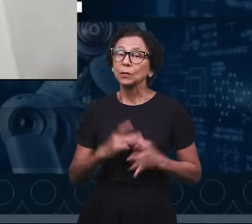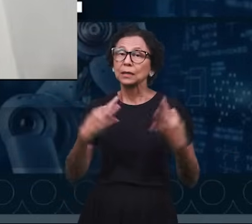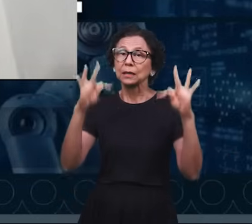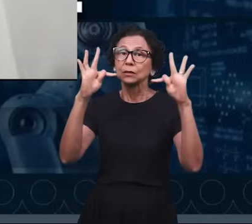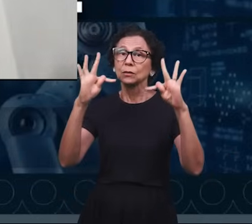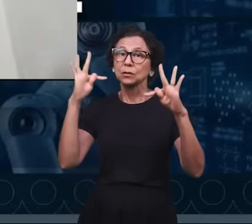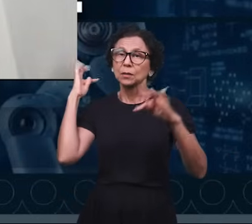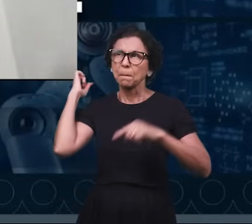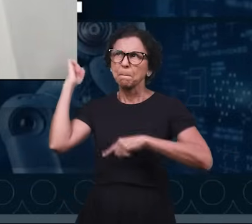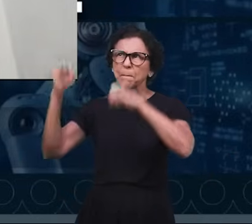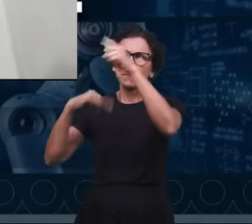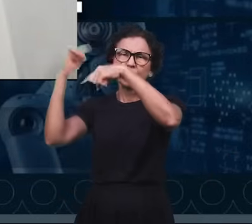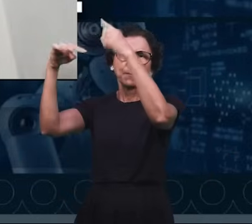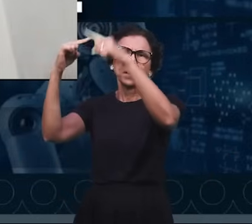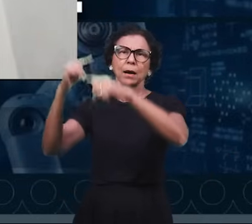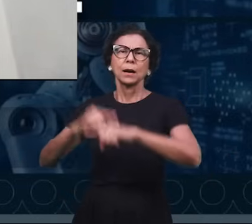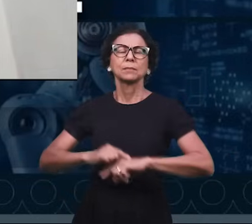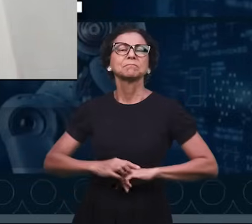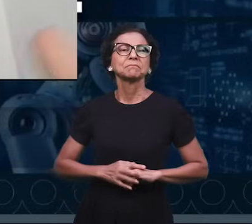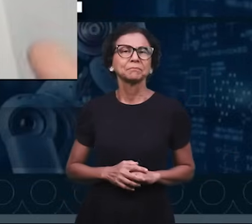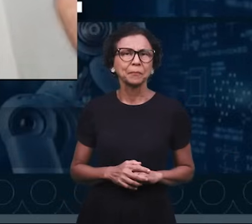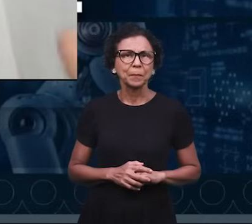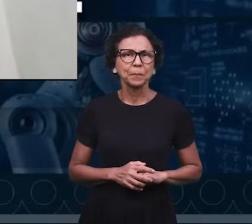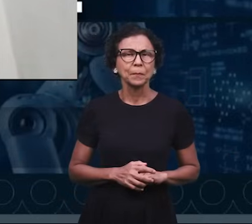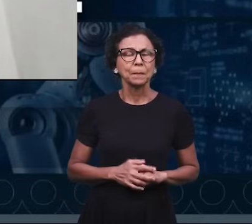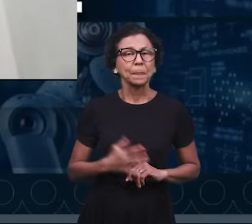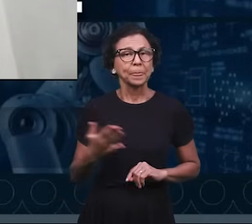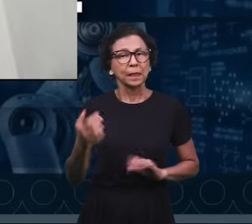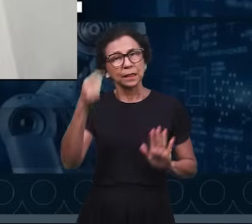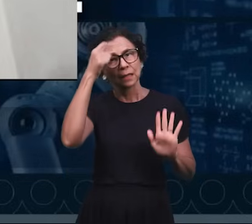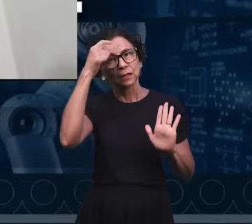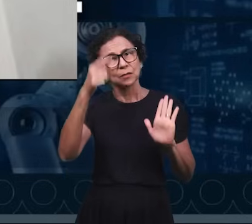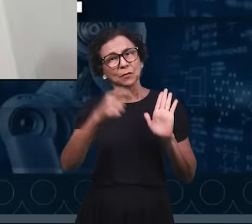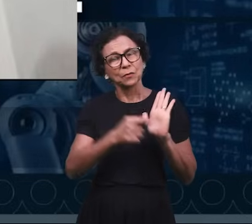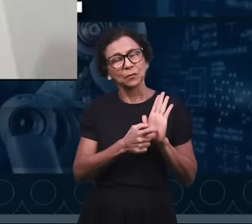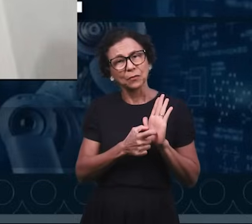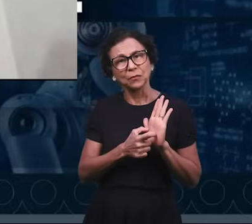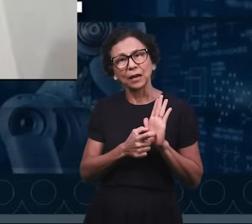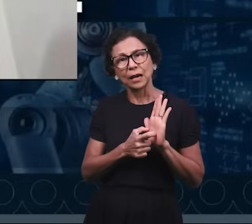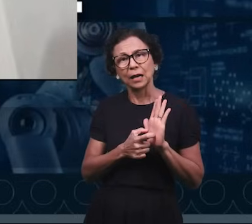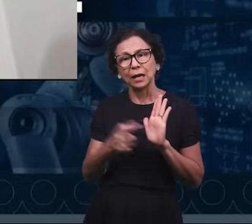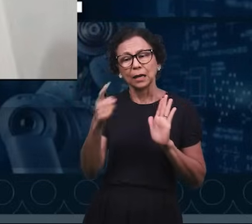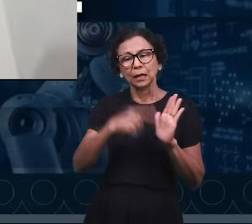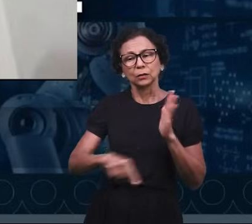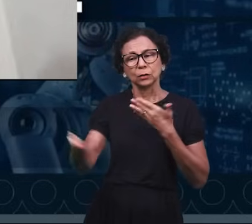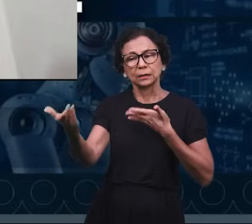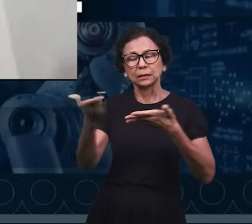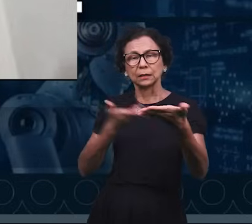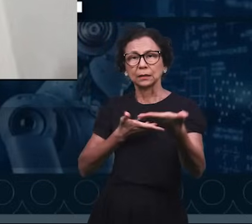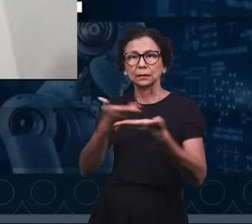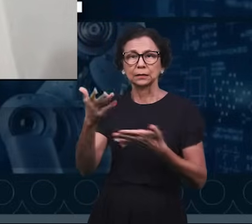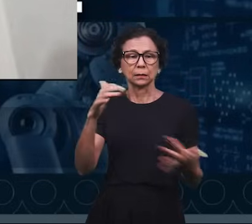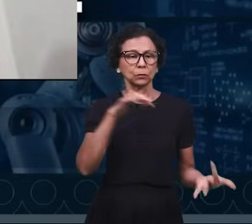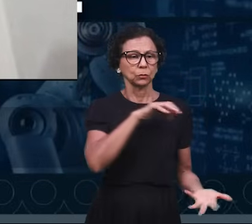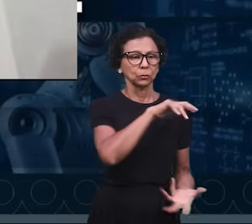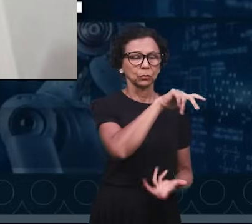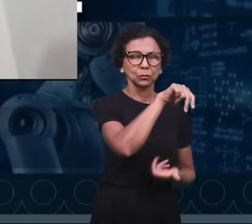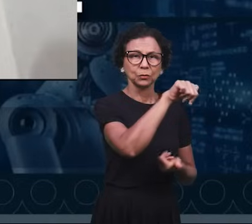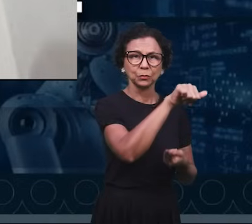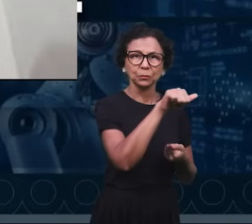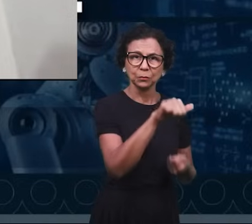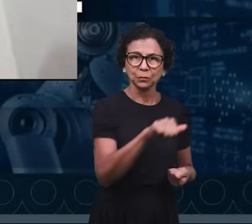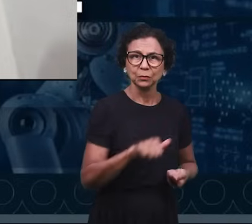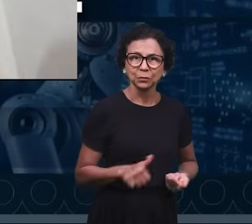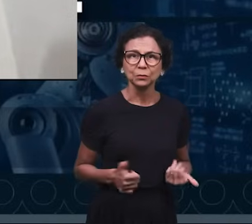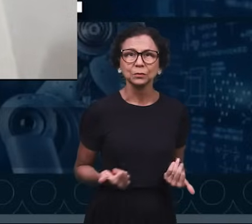né? Porque a inteligência artificial ela vai revolucionar a forma como nós interagimos com o nosso mundo físico, né?